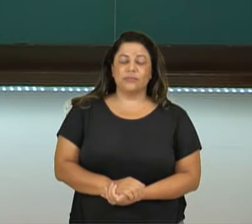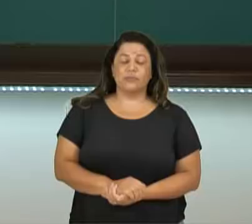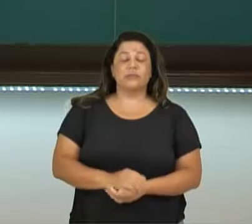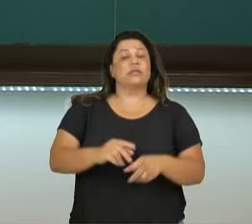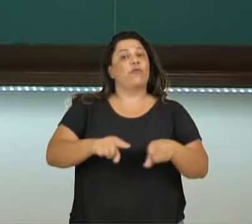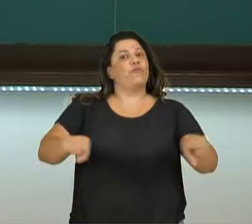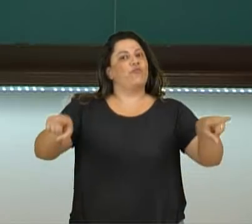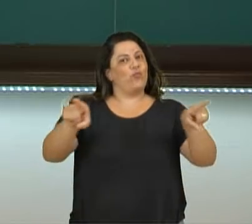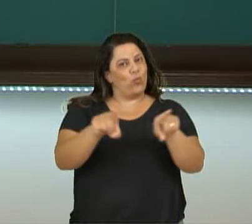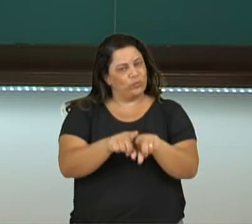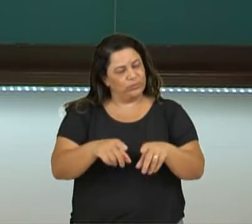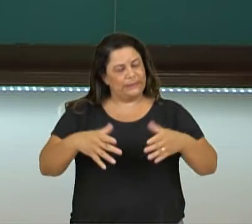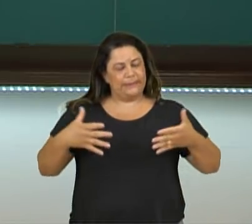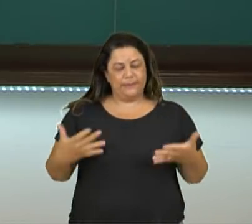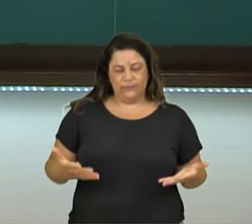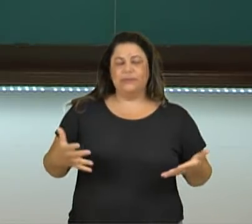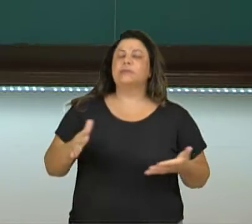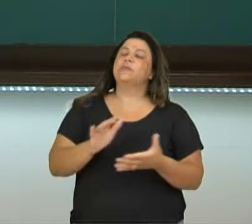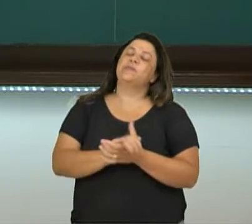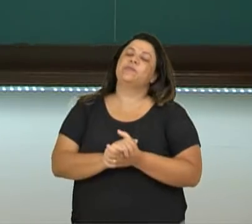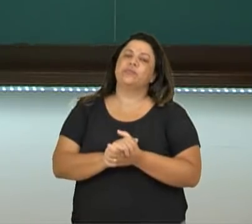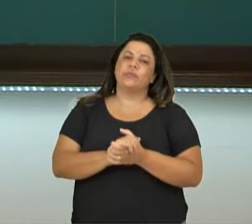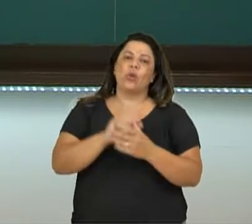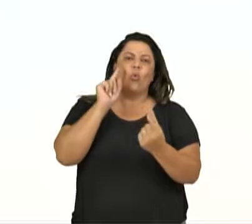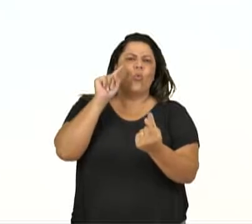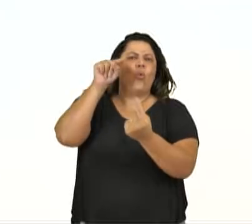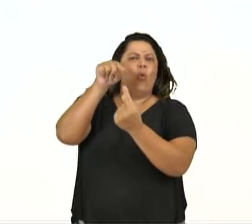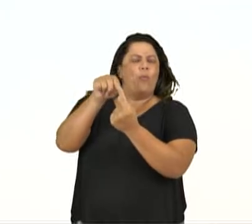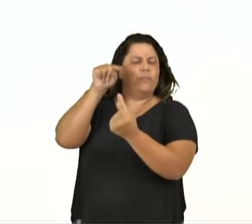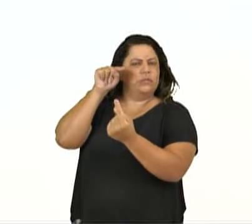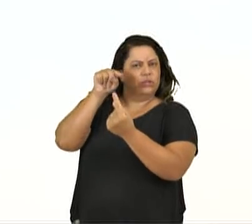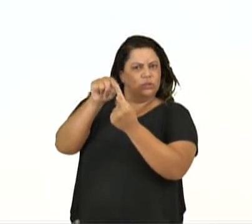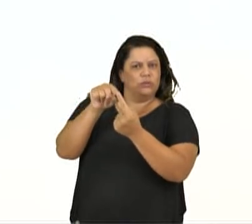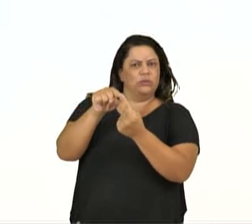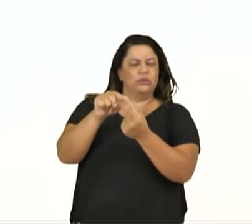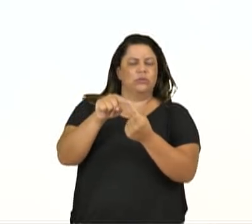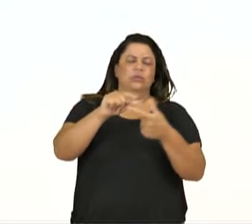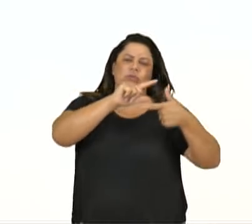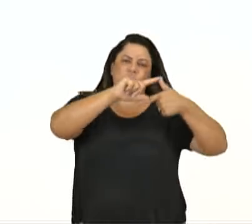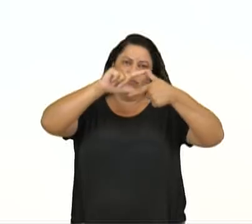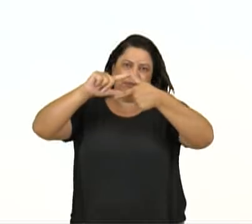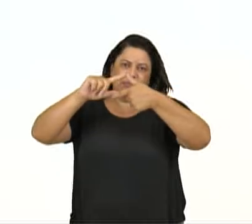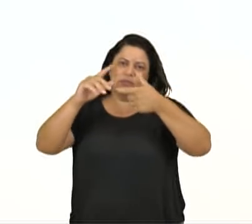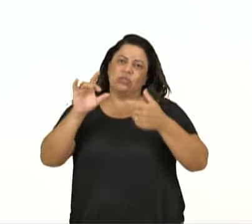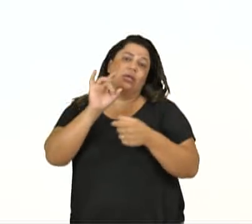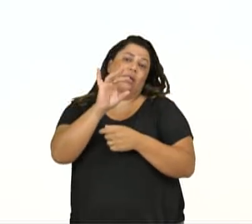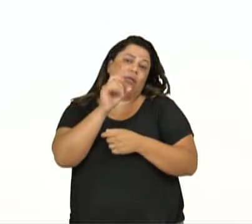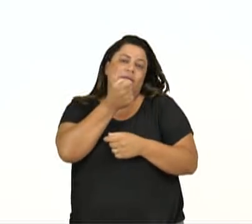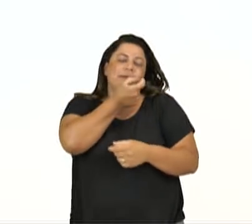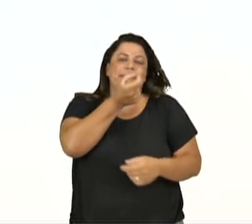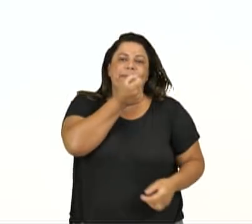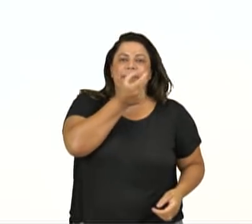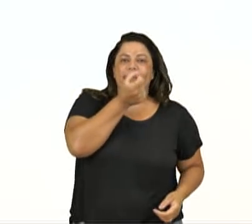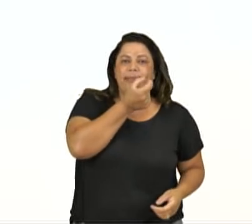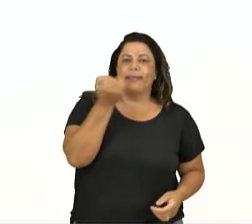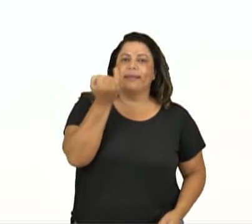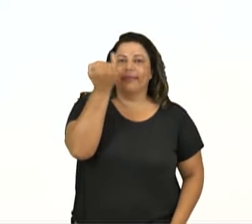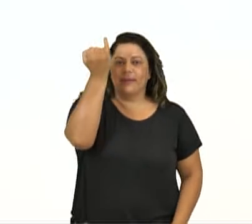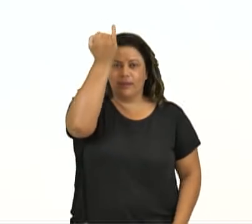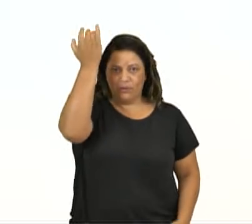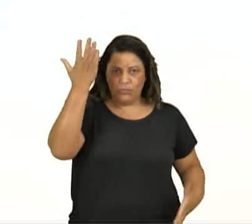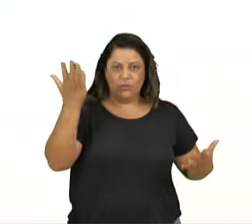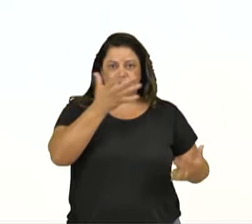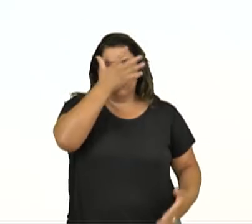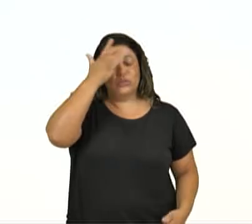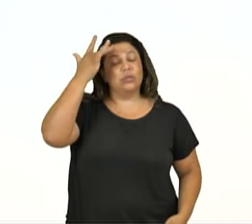Retornando então, pessoal, então o objetivo da charge, né, é fazer uma sátira à importância que as